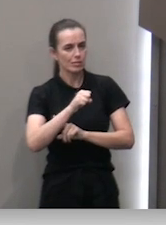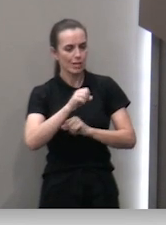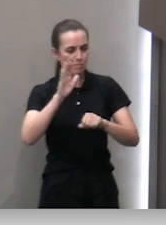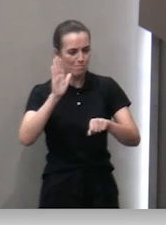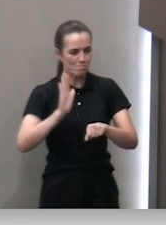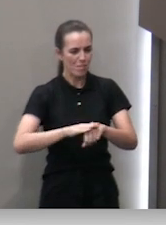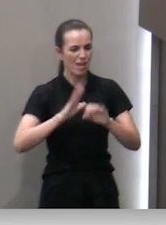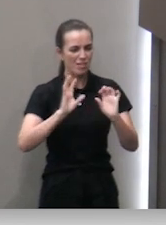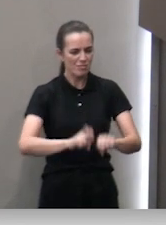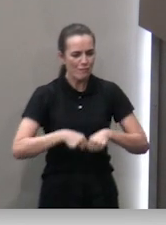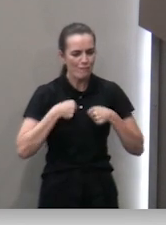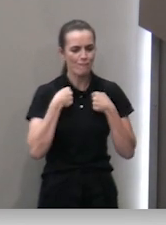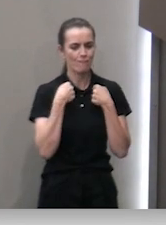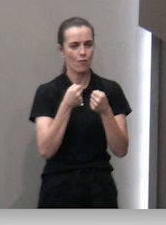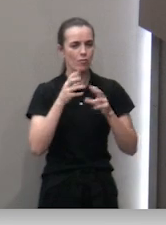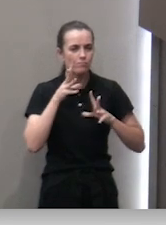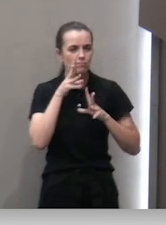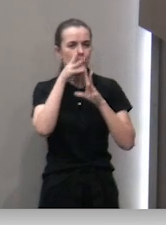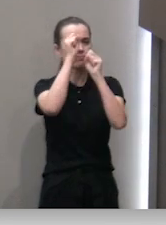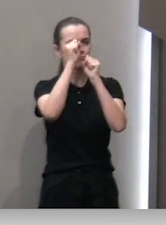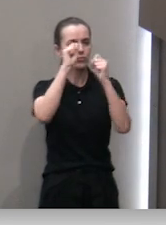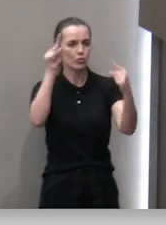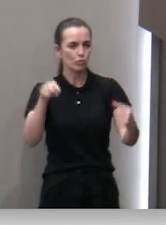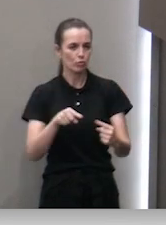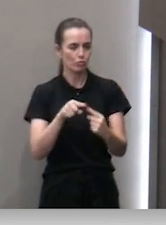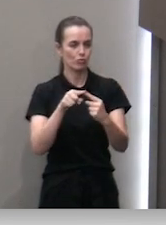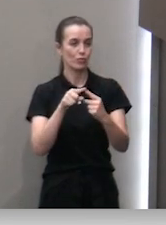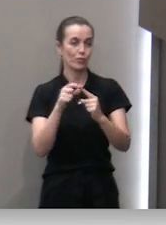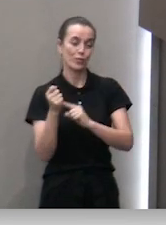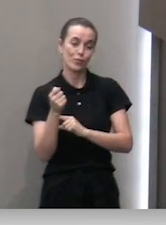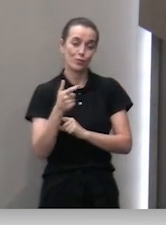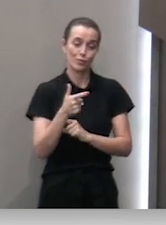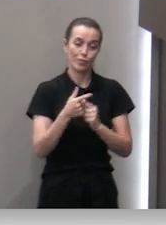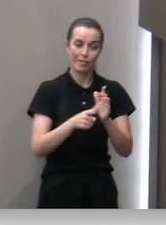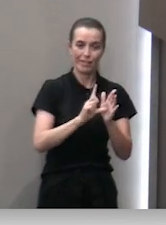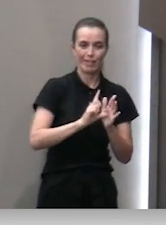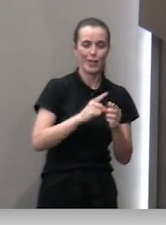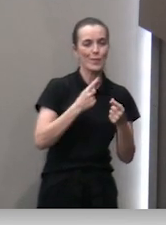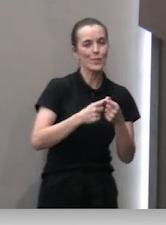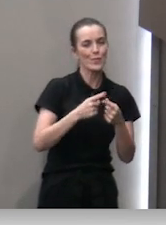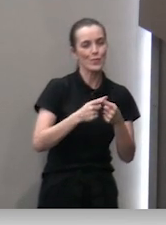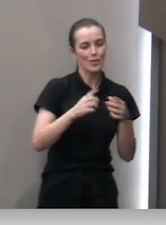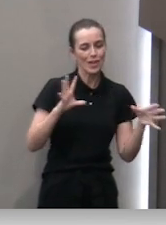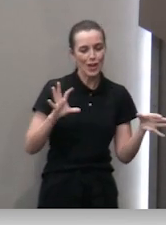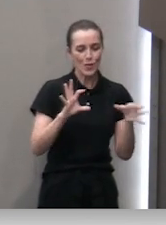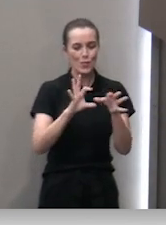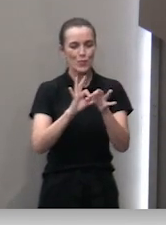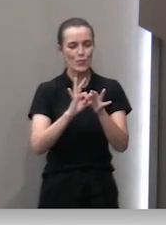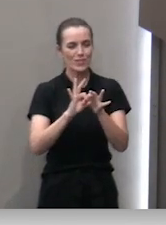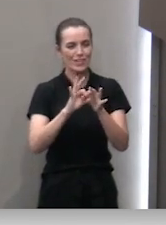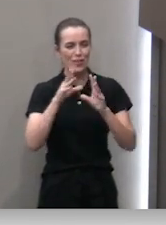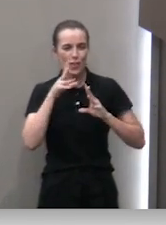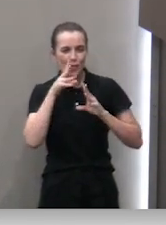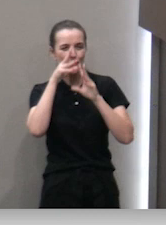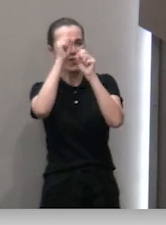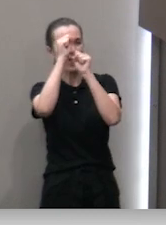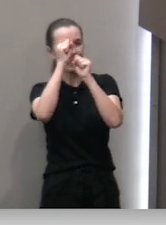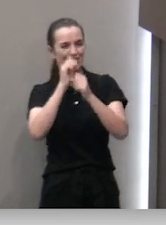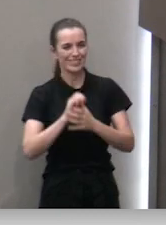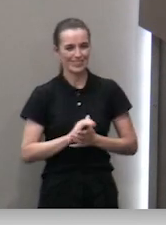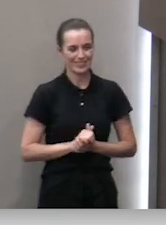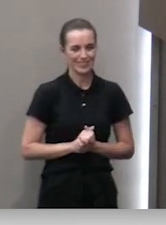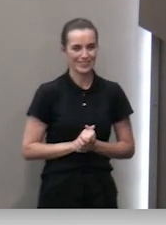mais fortalecidos em nosso ideal do que. Porque a união faz a força, como é o nosso lema.